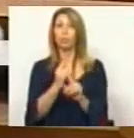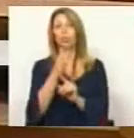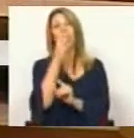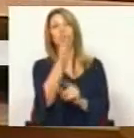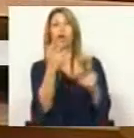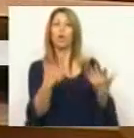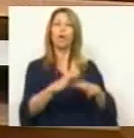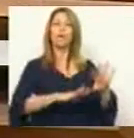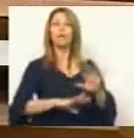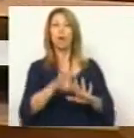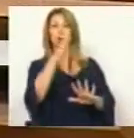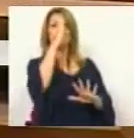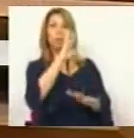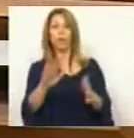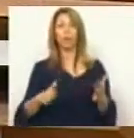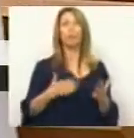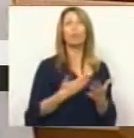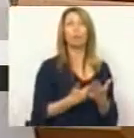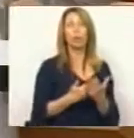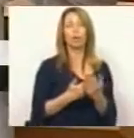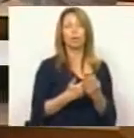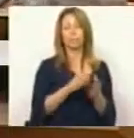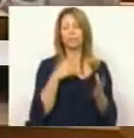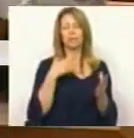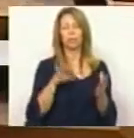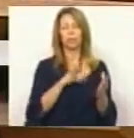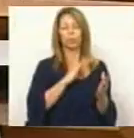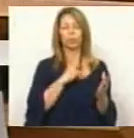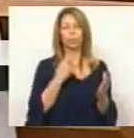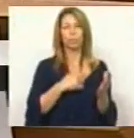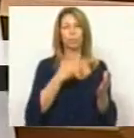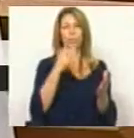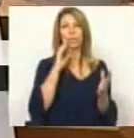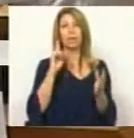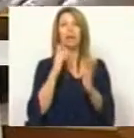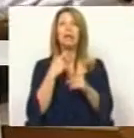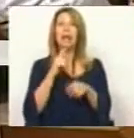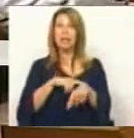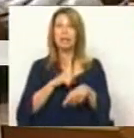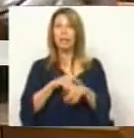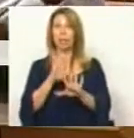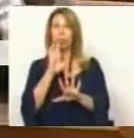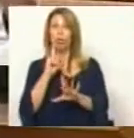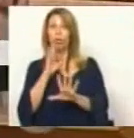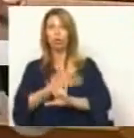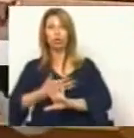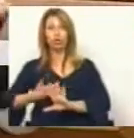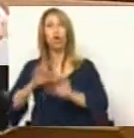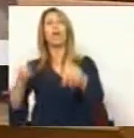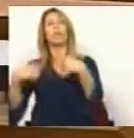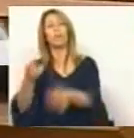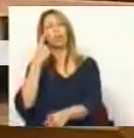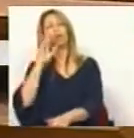faz-se o que o Governo propõe. Senhora deputada, já ultrapassou o seu tempo. Termino, Sr. Presidente. O resto do tempo logo se vê. Senhores